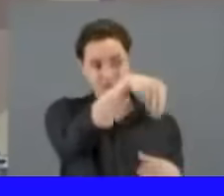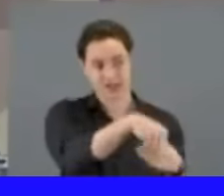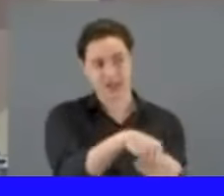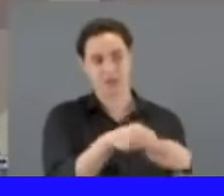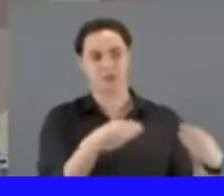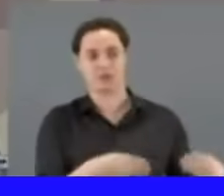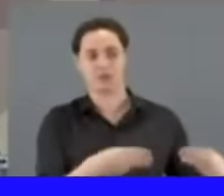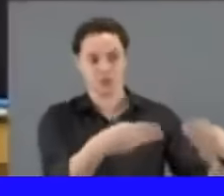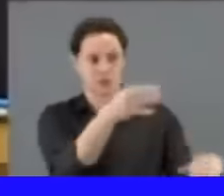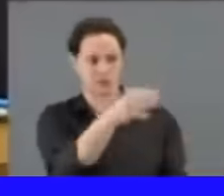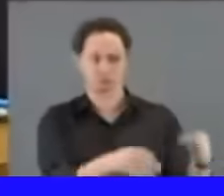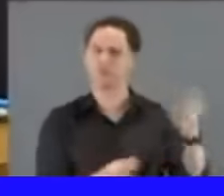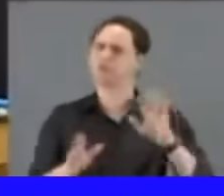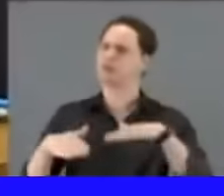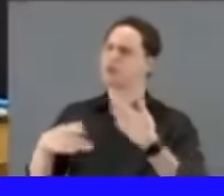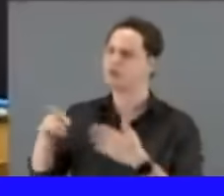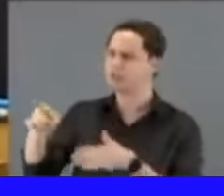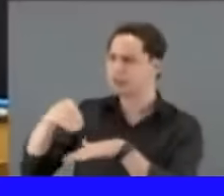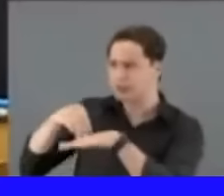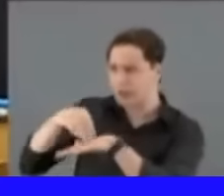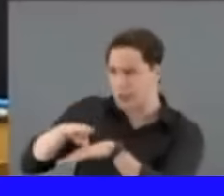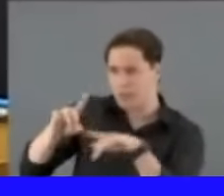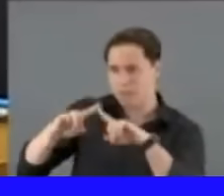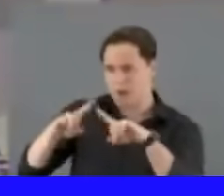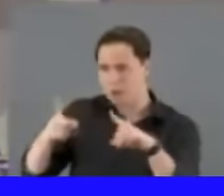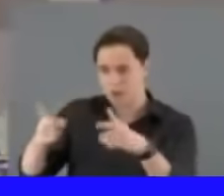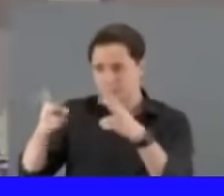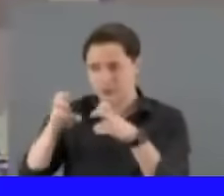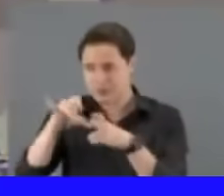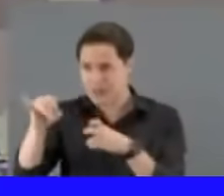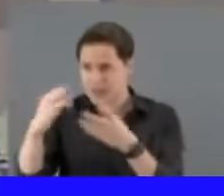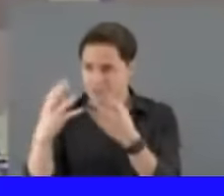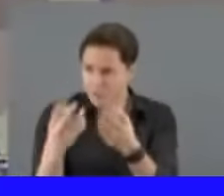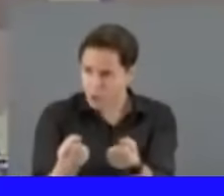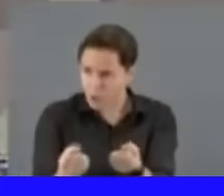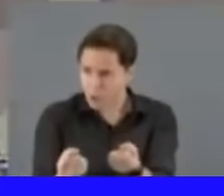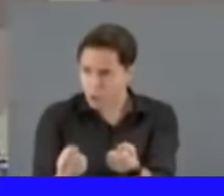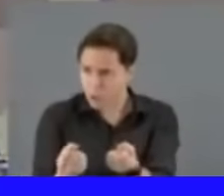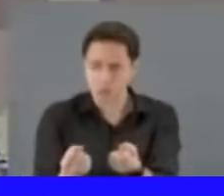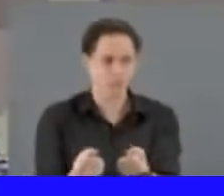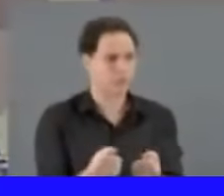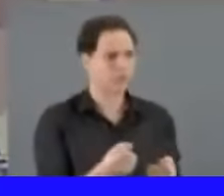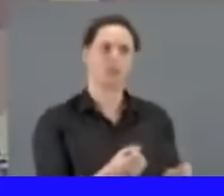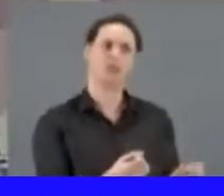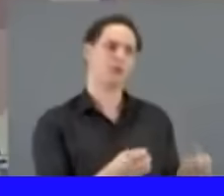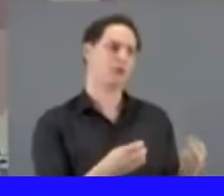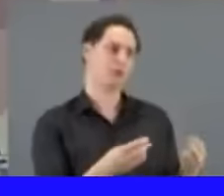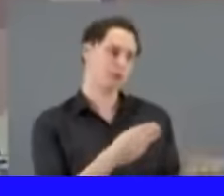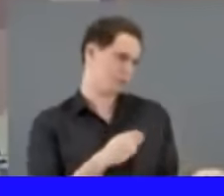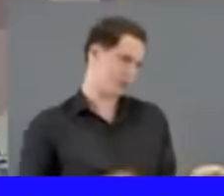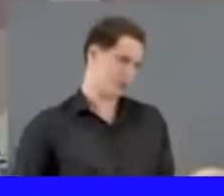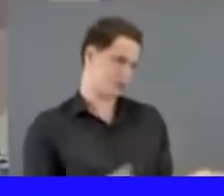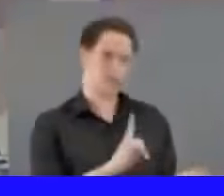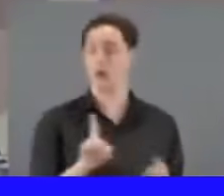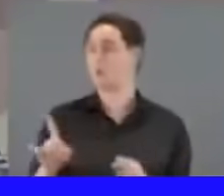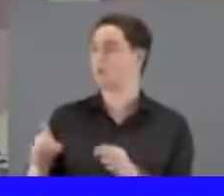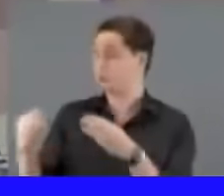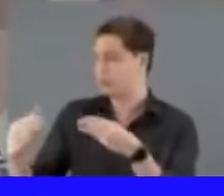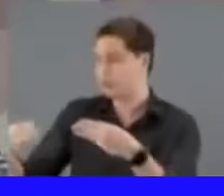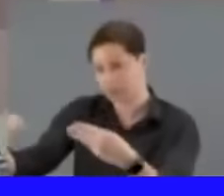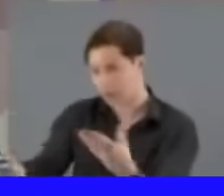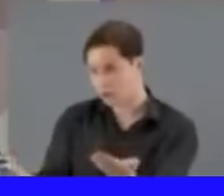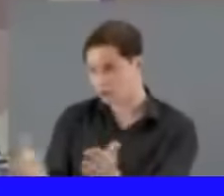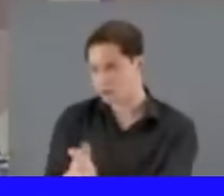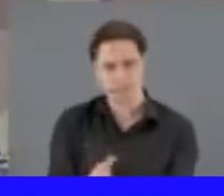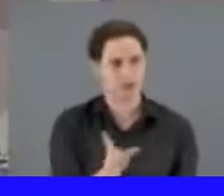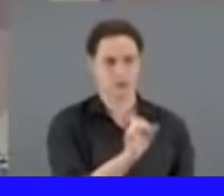senhor encaminha um informe e não vê se ele foi recebido ou não? Não, pelo ministro não. Não pelo ministro, pelo Ministério da Justiça. Pelo Ministério da Justiça, não.